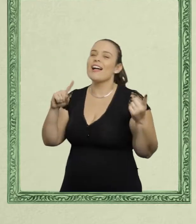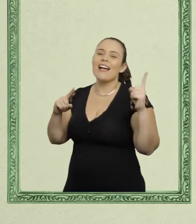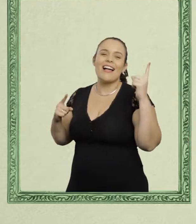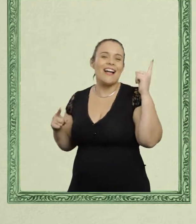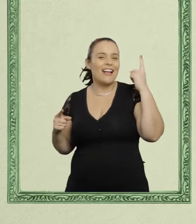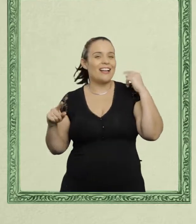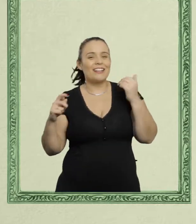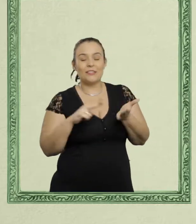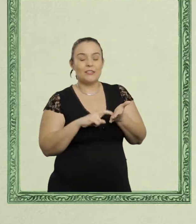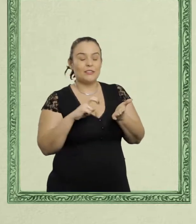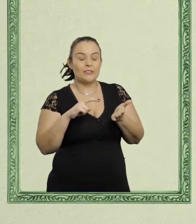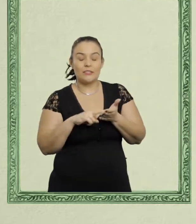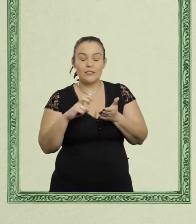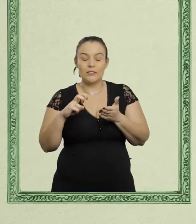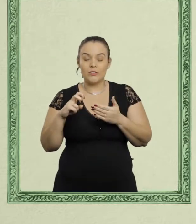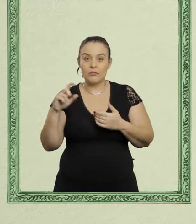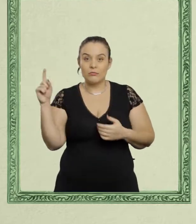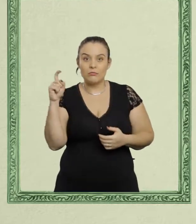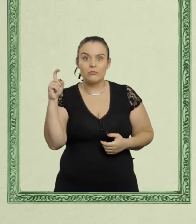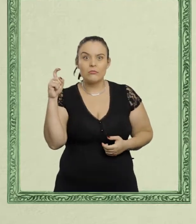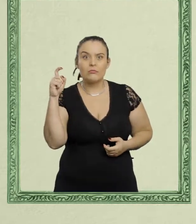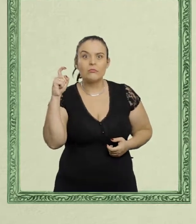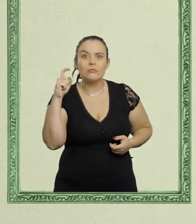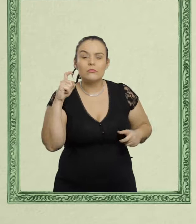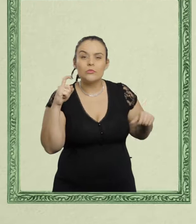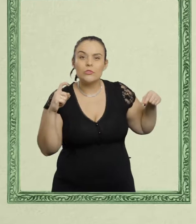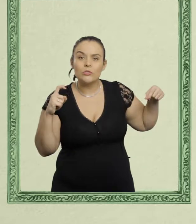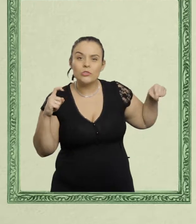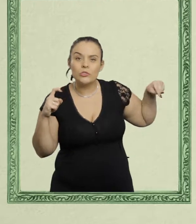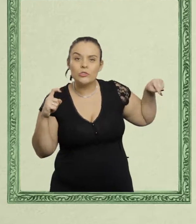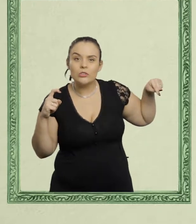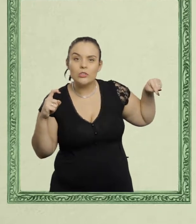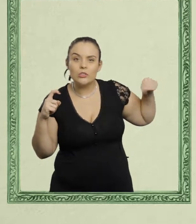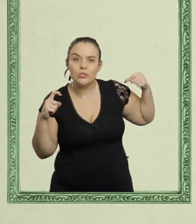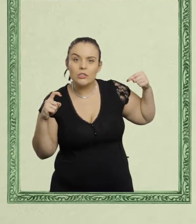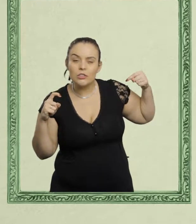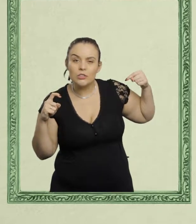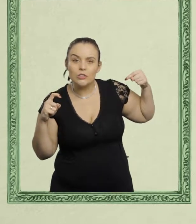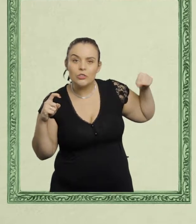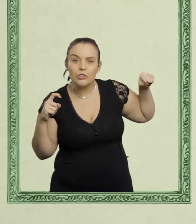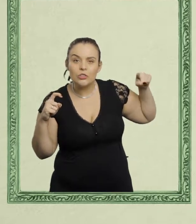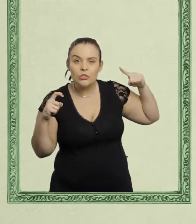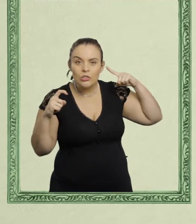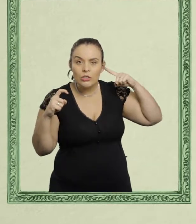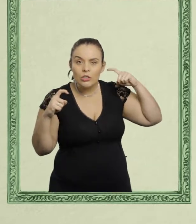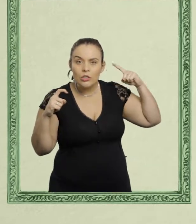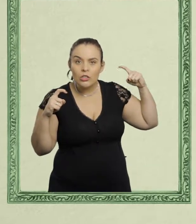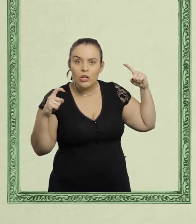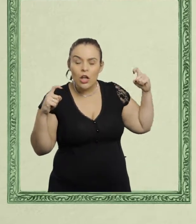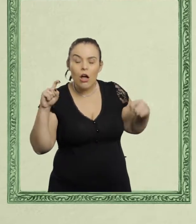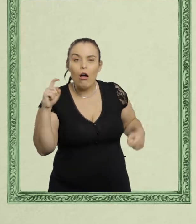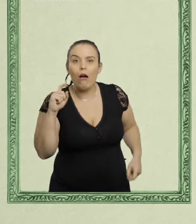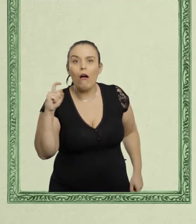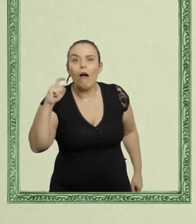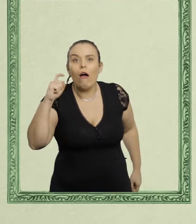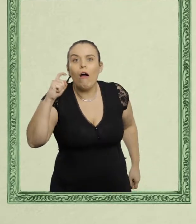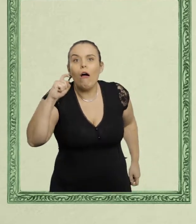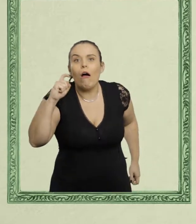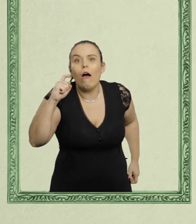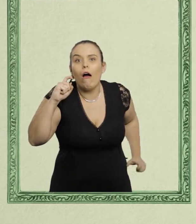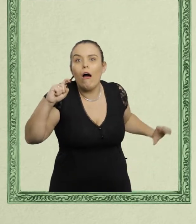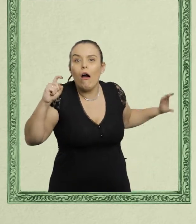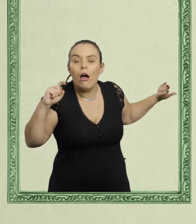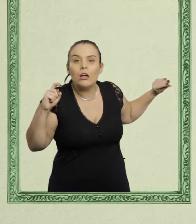com a ideia do bolo. Mas, de repente, Gancho ouviu o som do tic-tac. Ele começou a